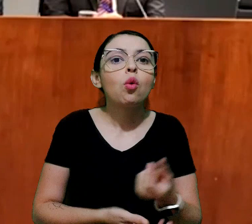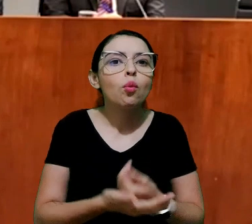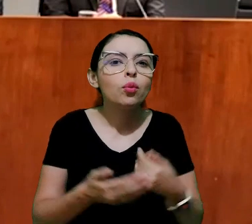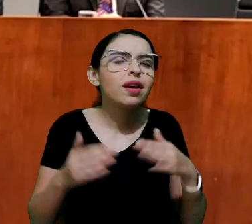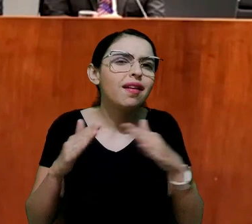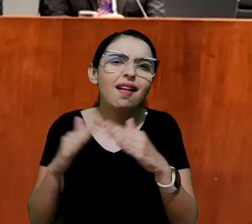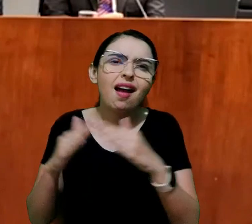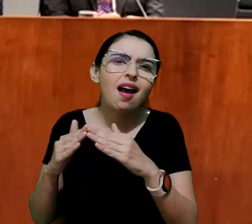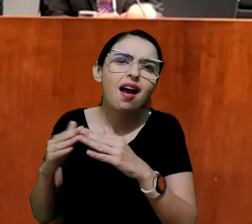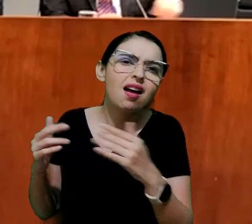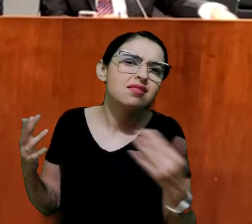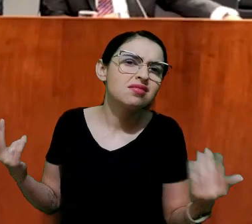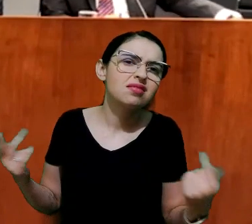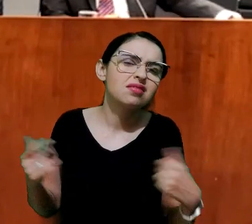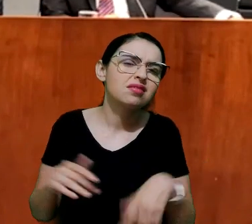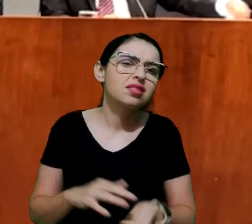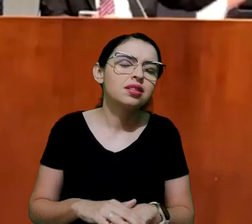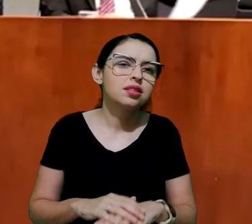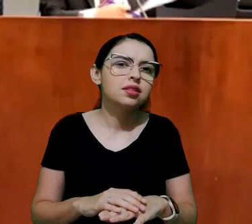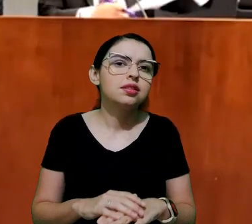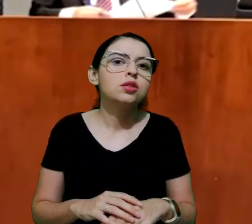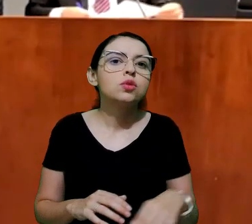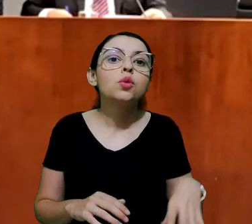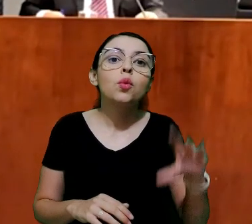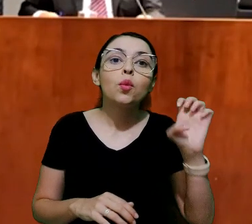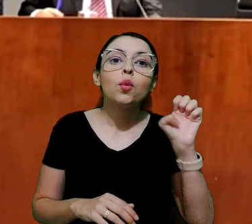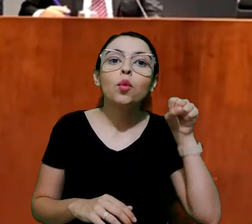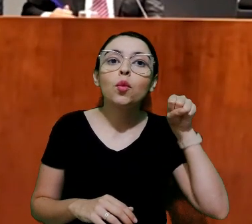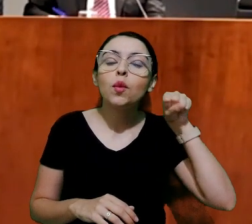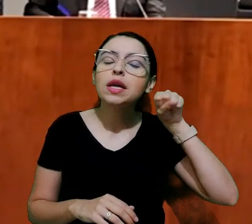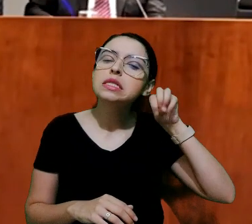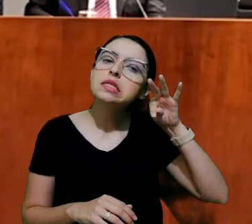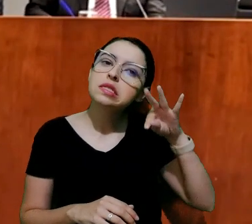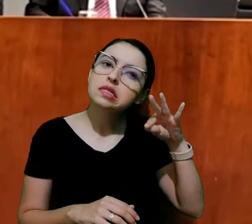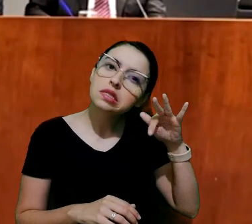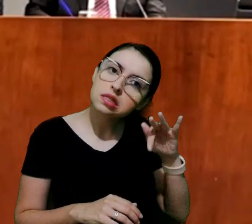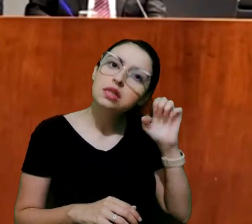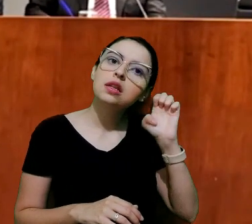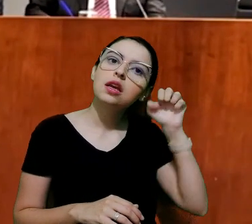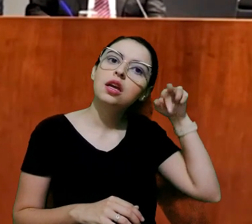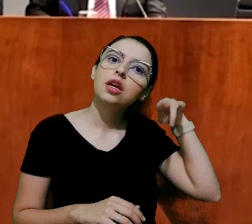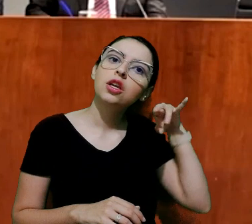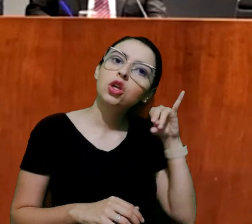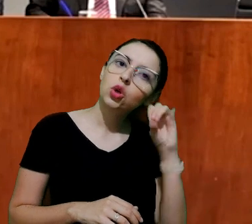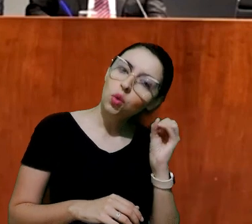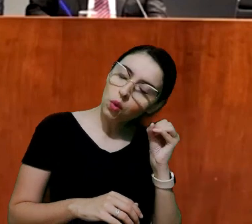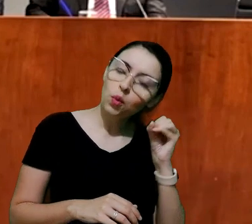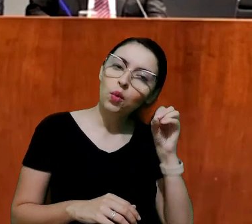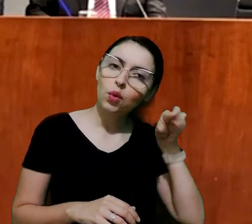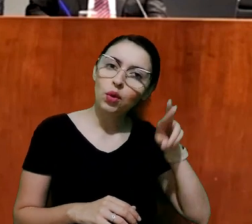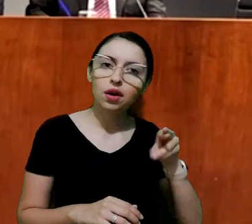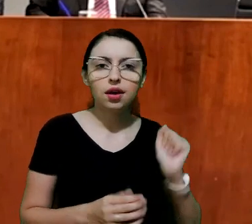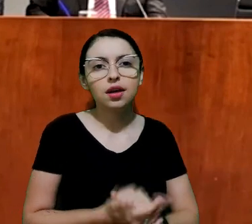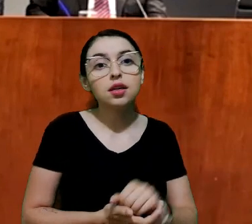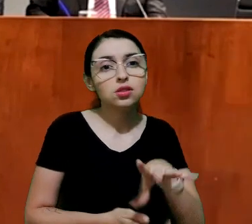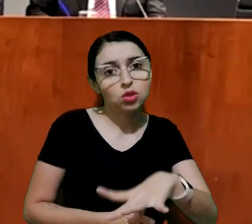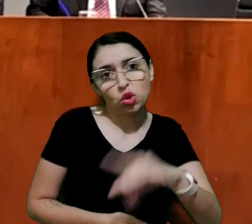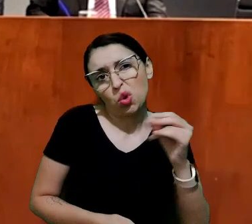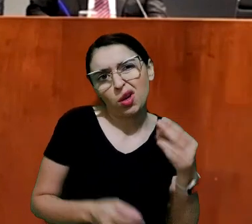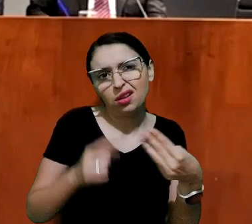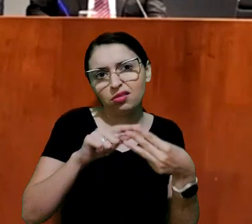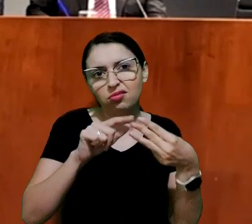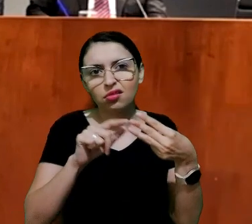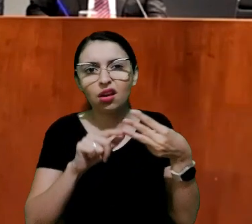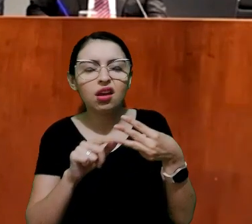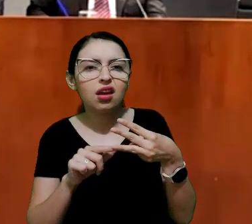não existe o sistema da legítima, muitas vezes, e são beneficiados 2, 3 filhos em prejuízo